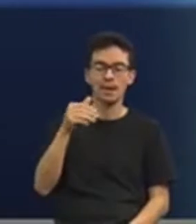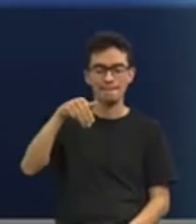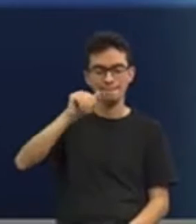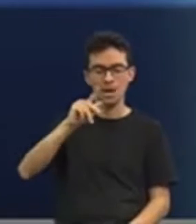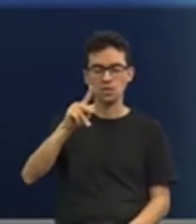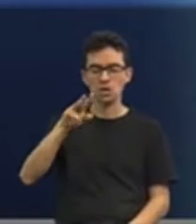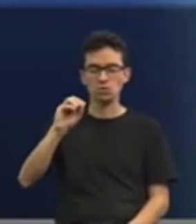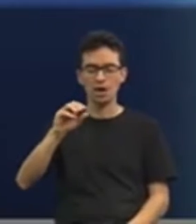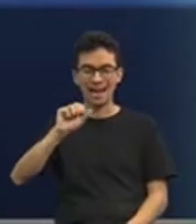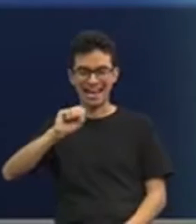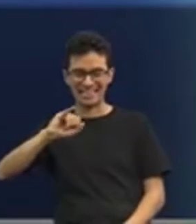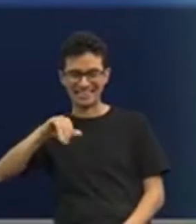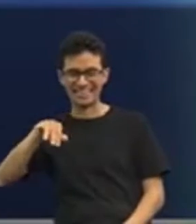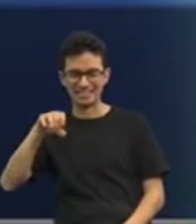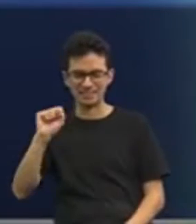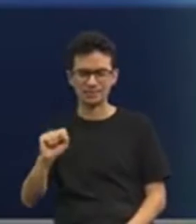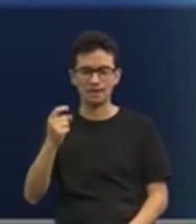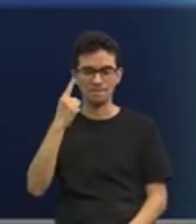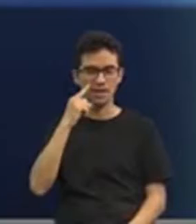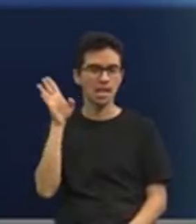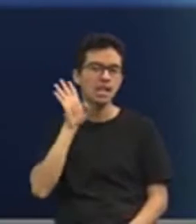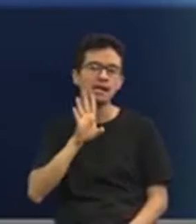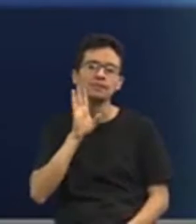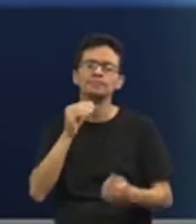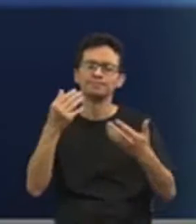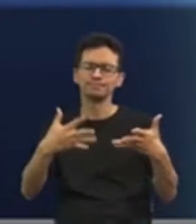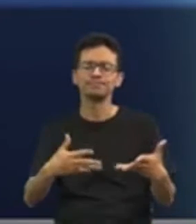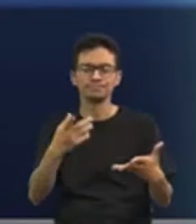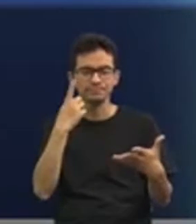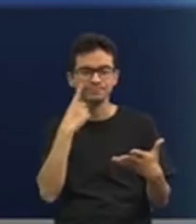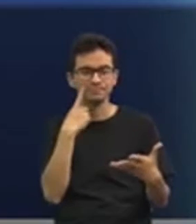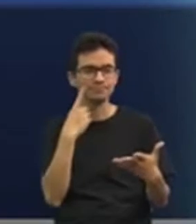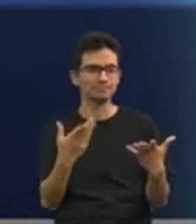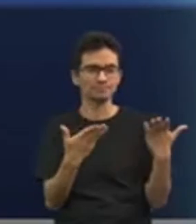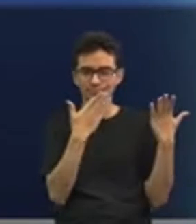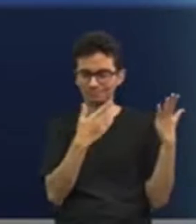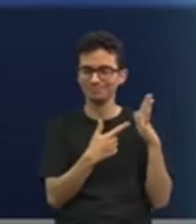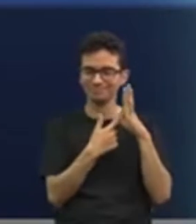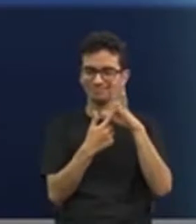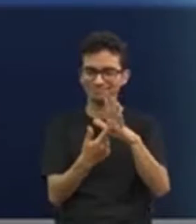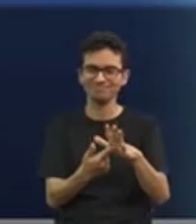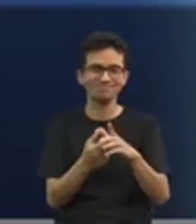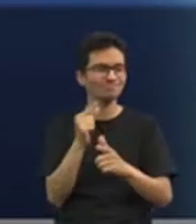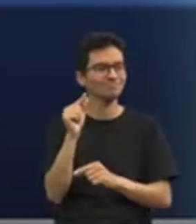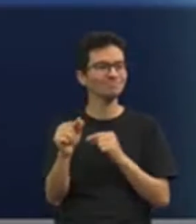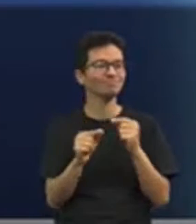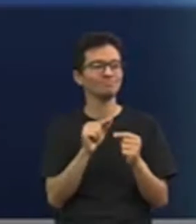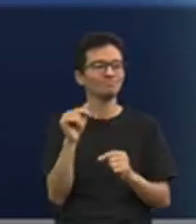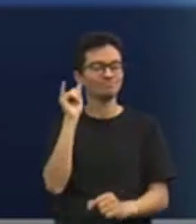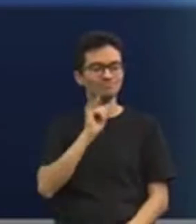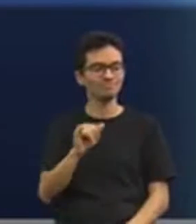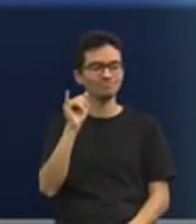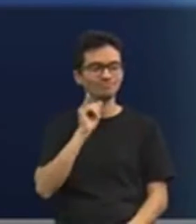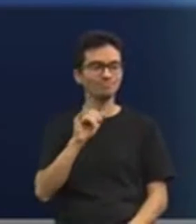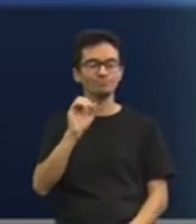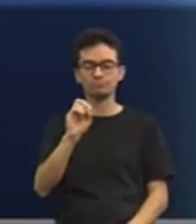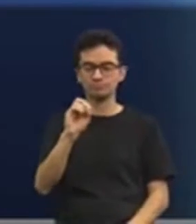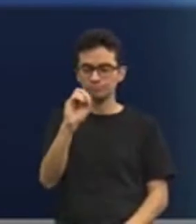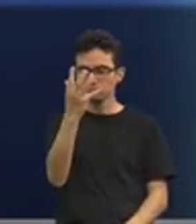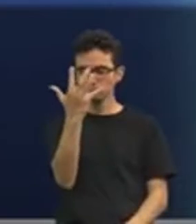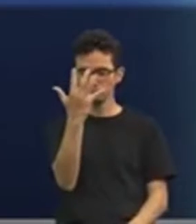E aí ele pega uma passagem bem interessante né você precisar aqui ó essa passagem é do conto o espelho